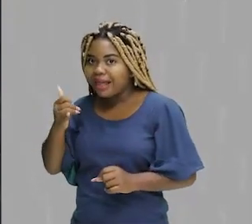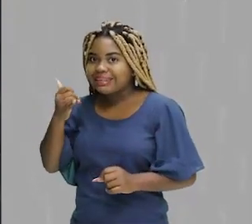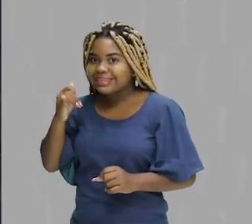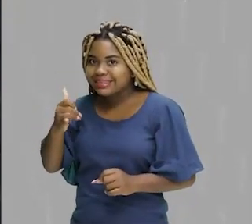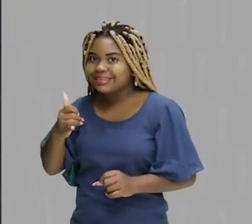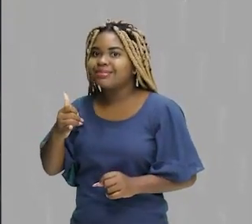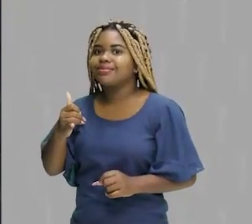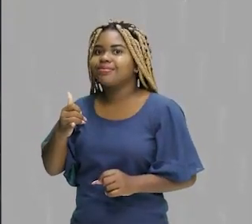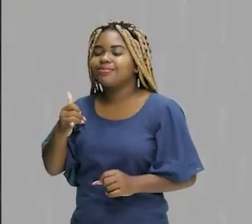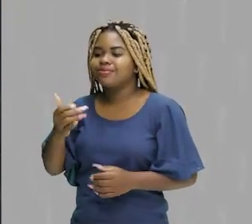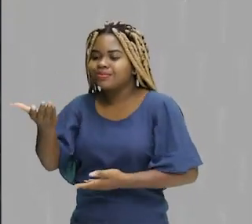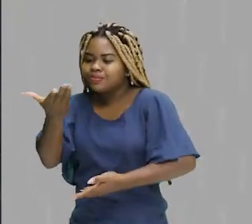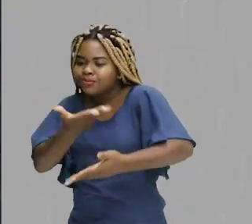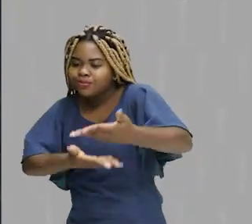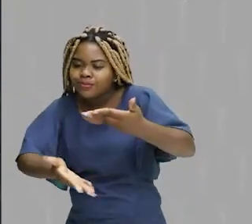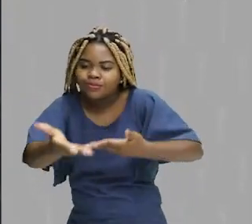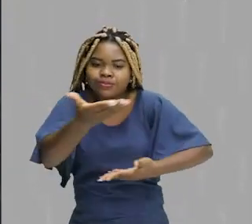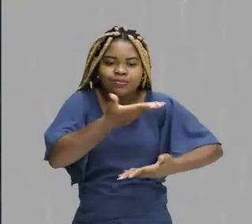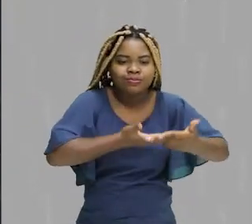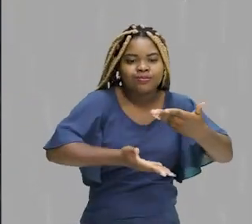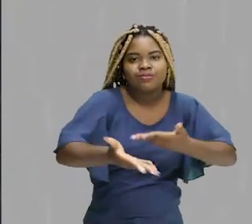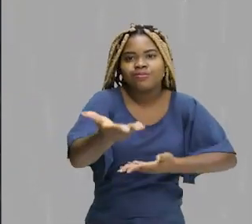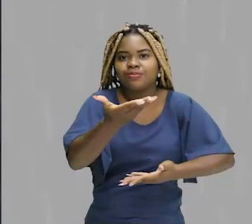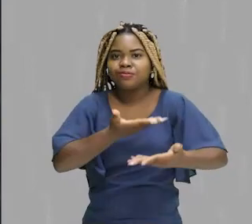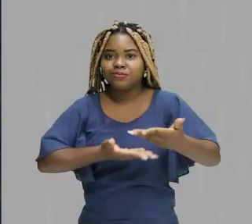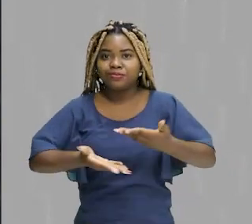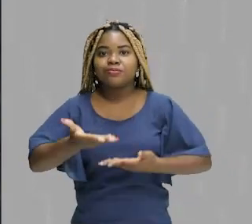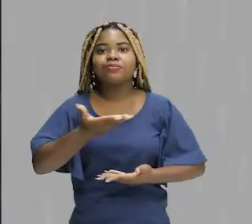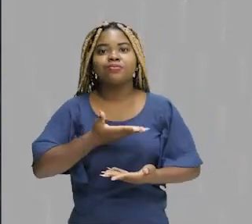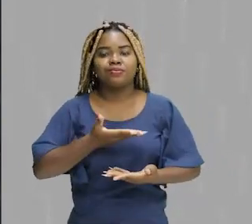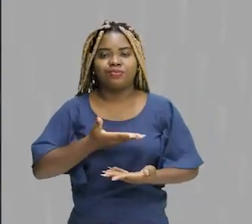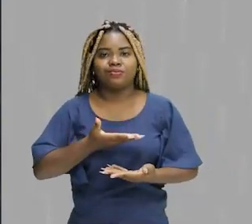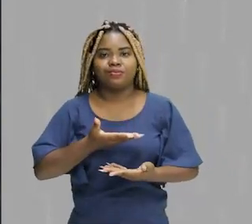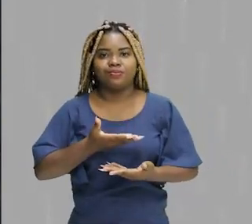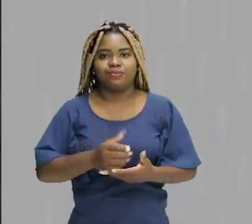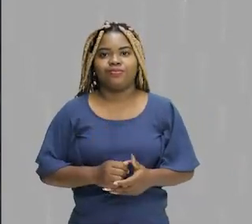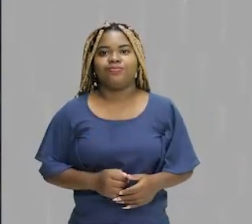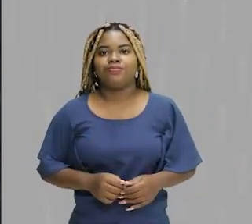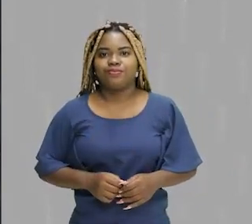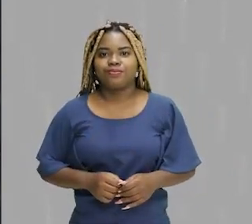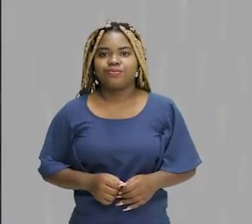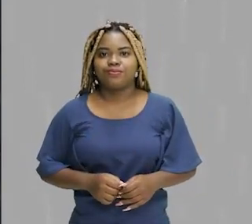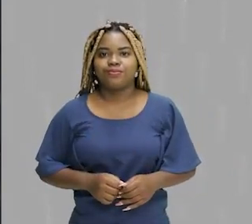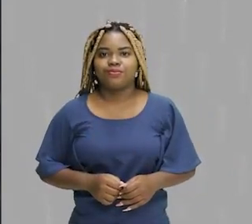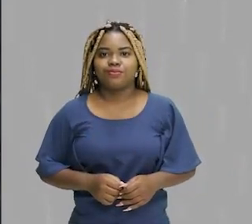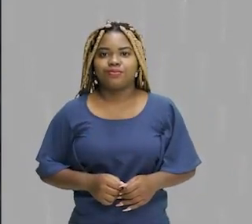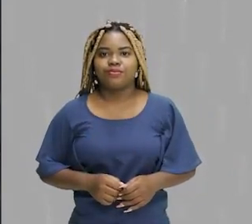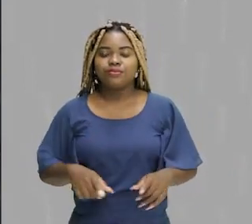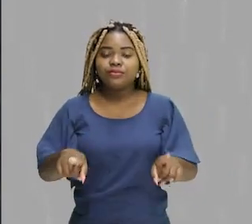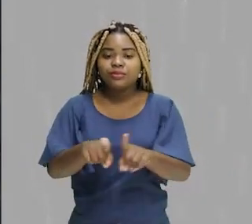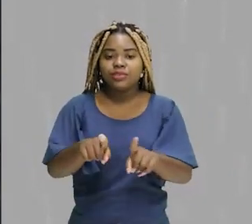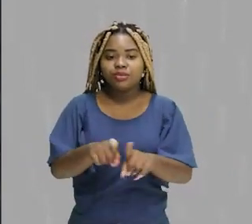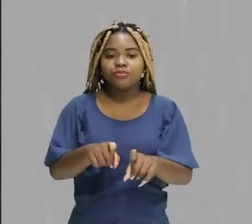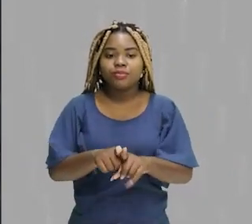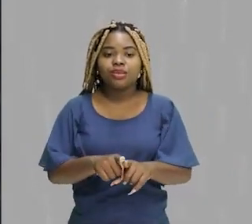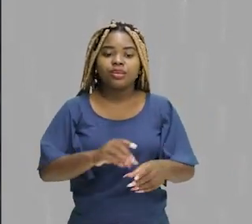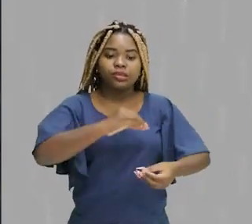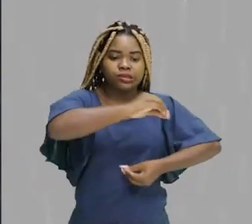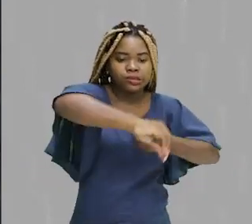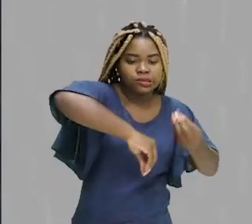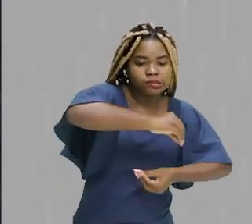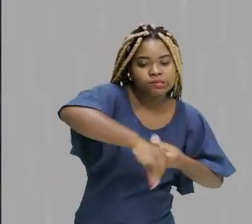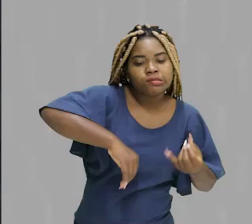transformação. Também eu posso dizer que a entalpia é o conteúdo energético de uma substância. Toda